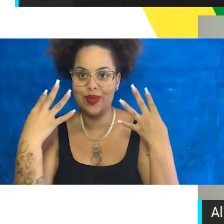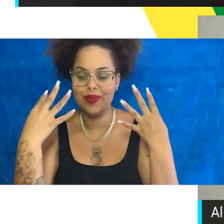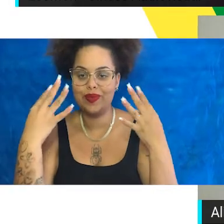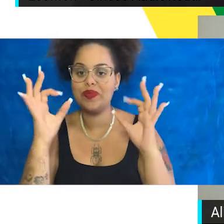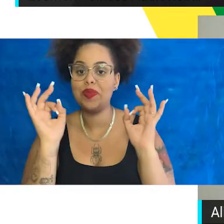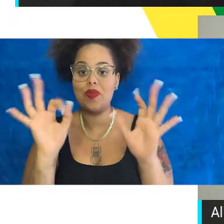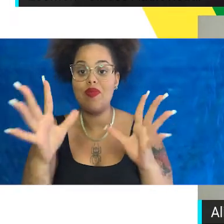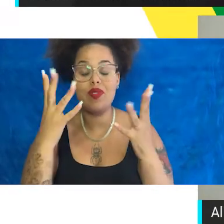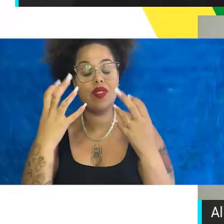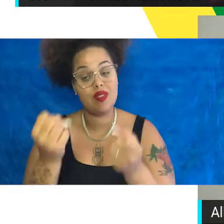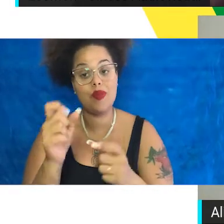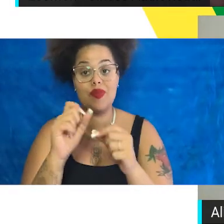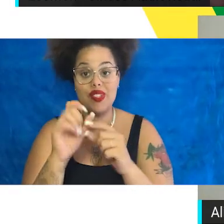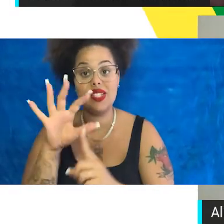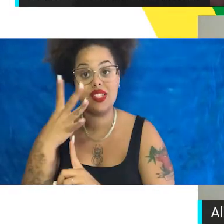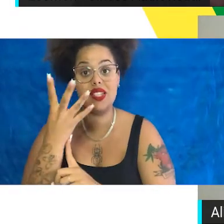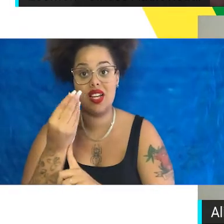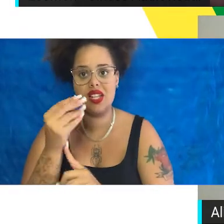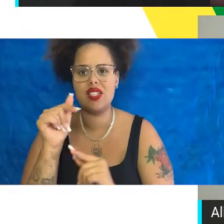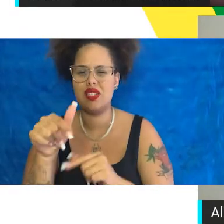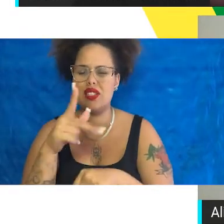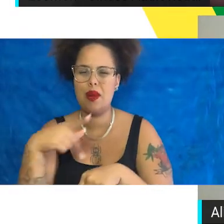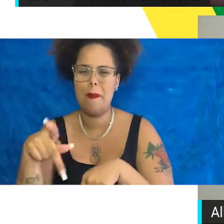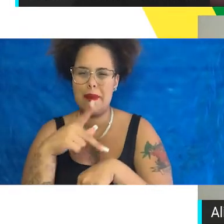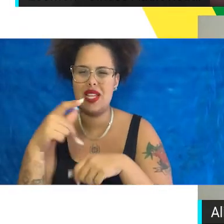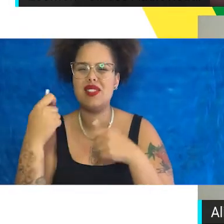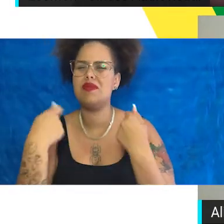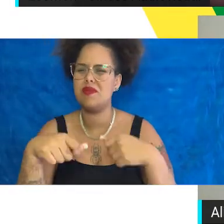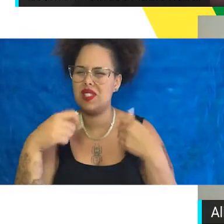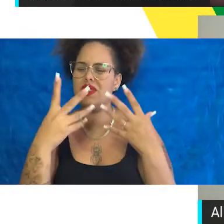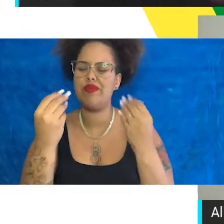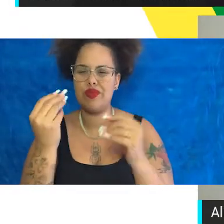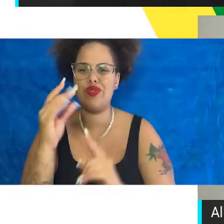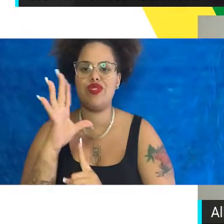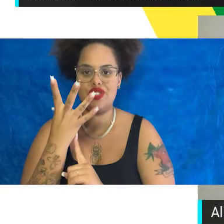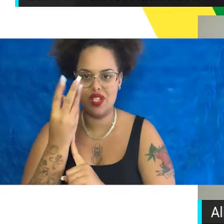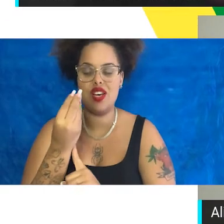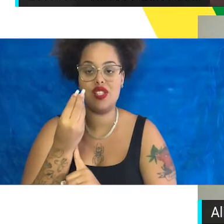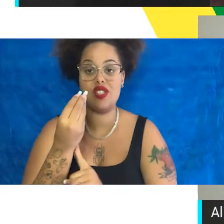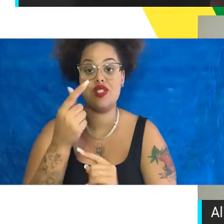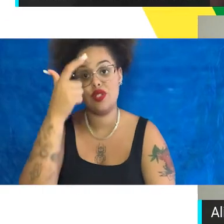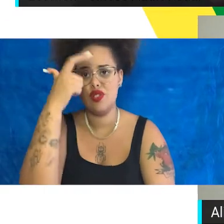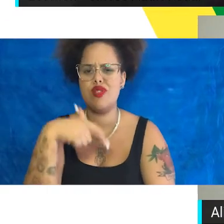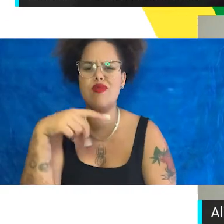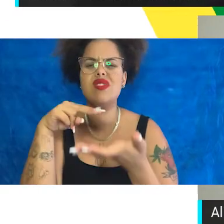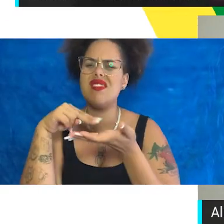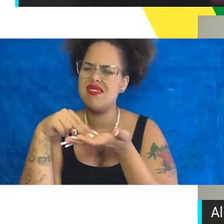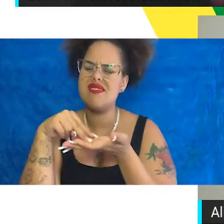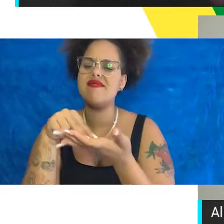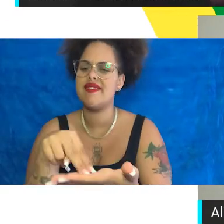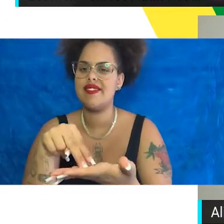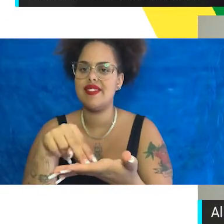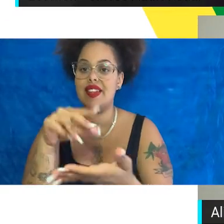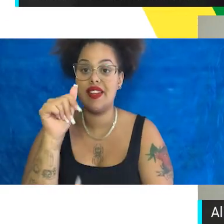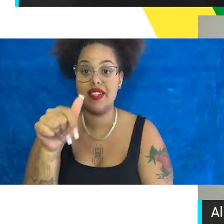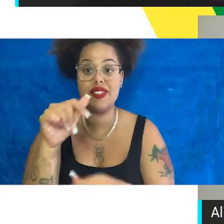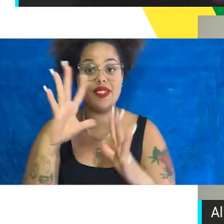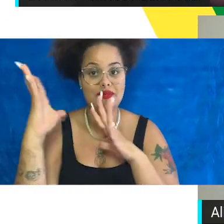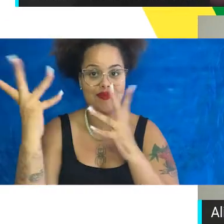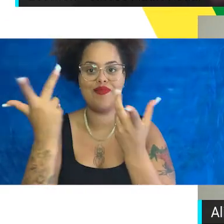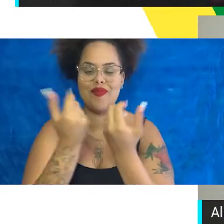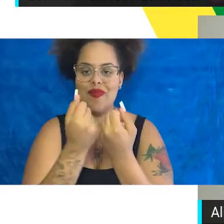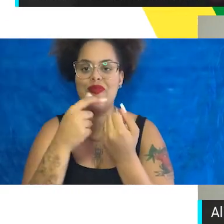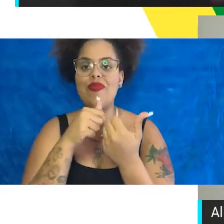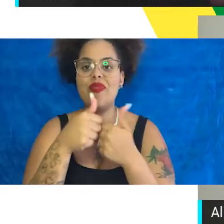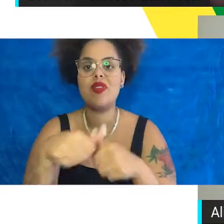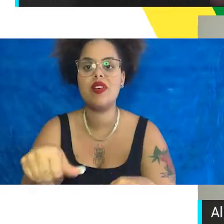é isso, vamos fazer arte nesse país que necessita tanto de arte. Somos resistência nesse meio, a gente está